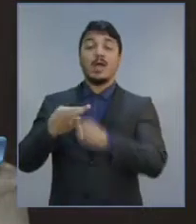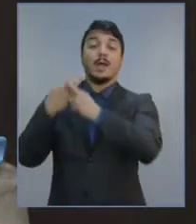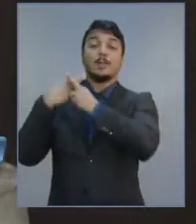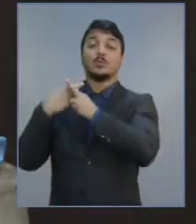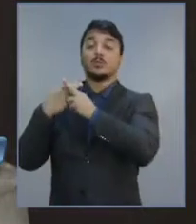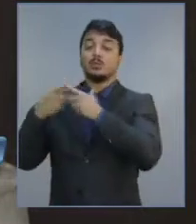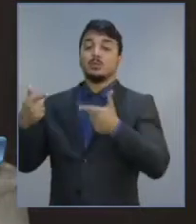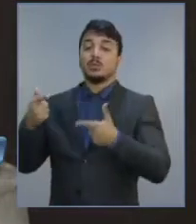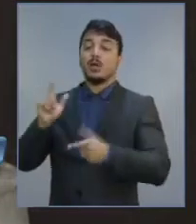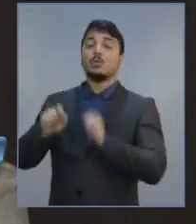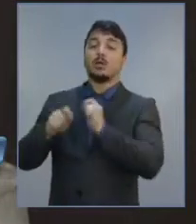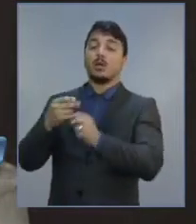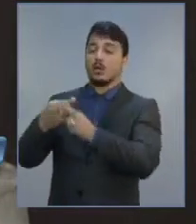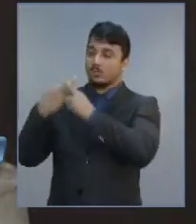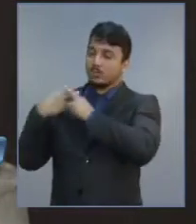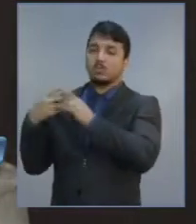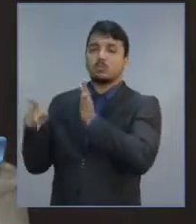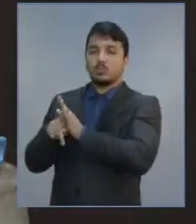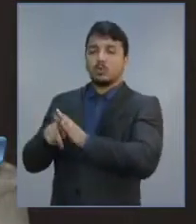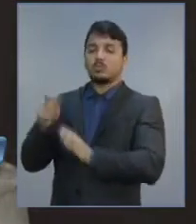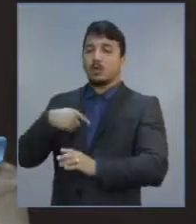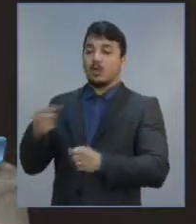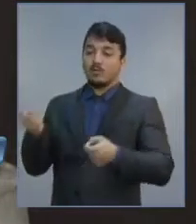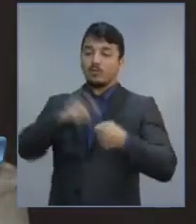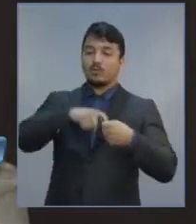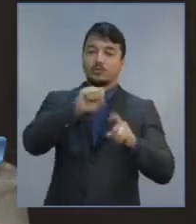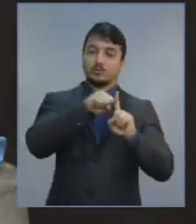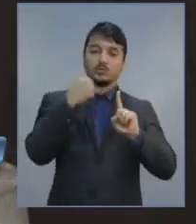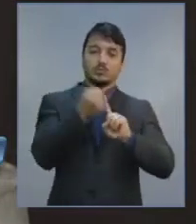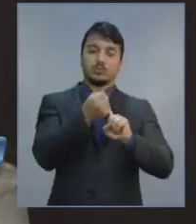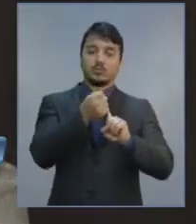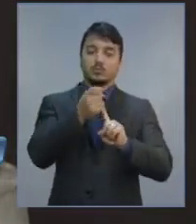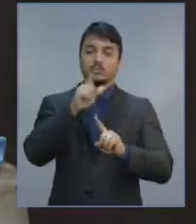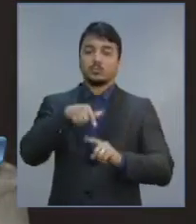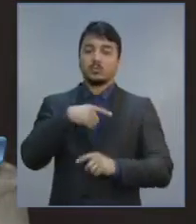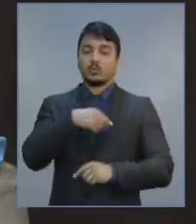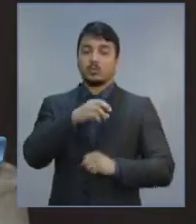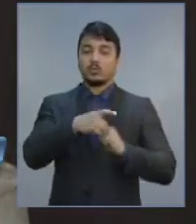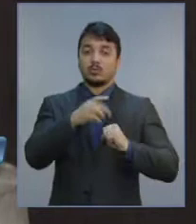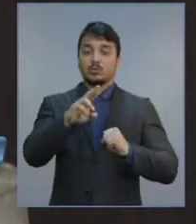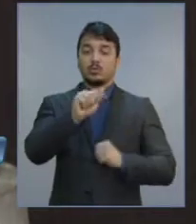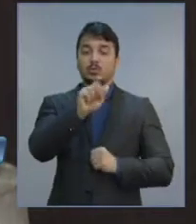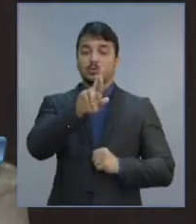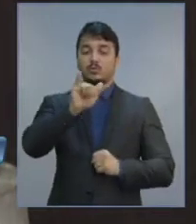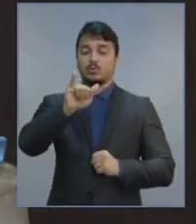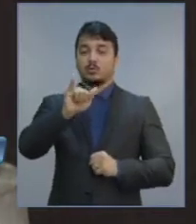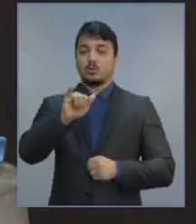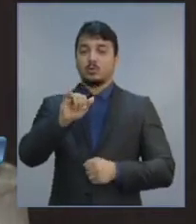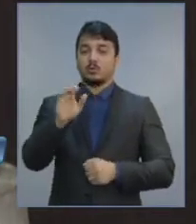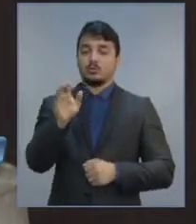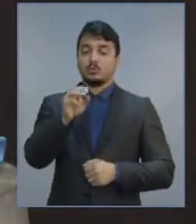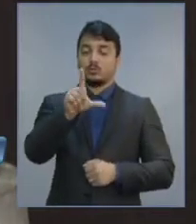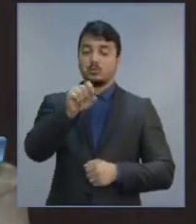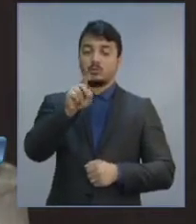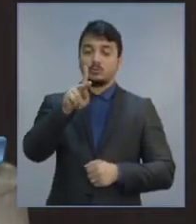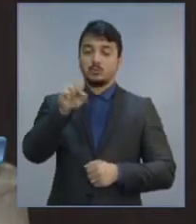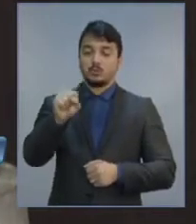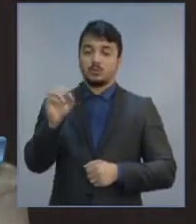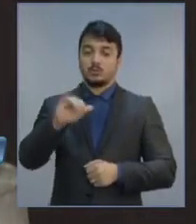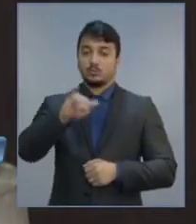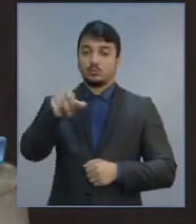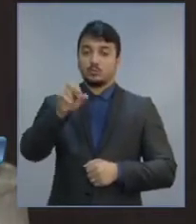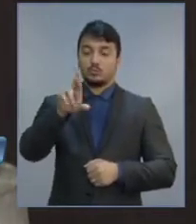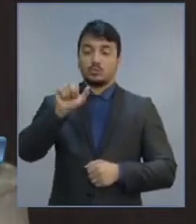responsabilizar é um ato civilizatório, já disse um grande processualista penal, doutor Aury Lopes Júnior. A questão é o que